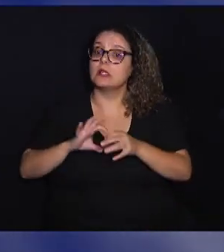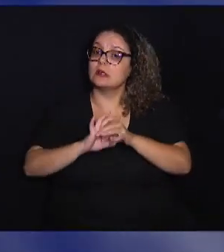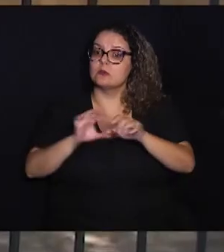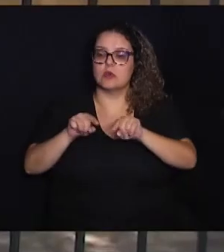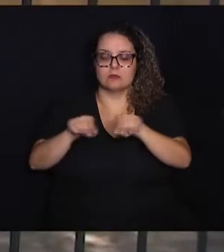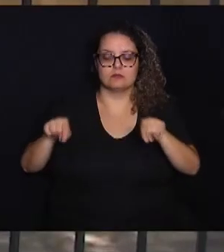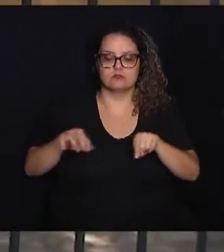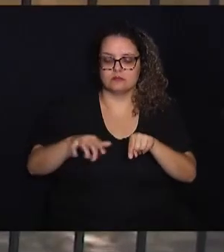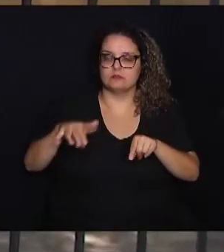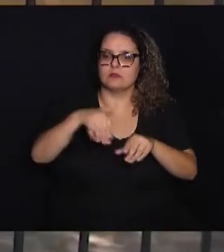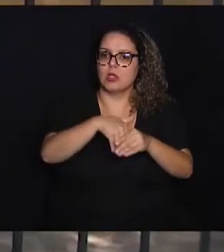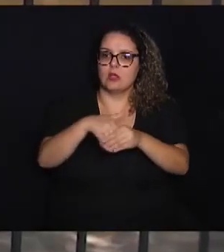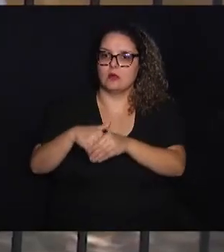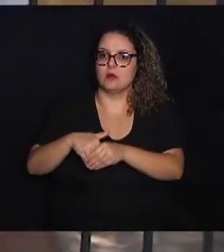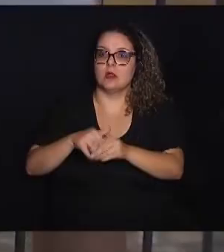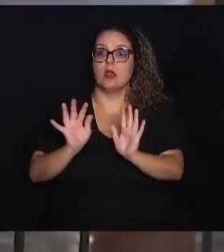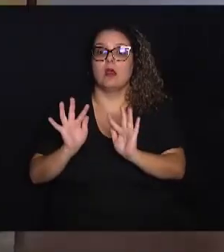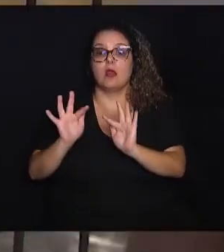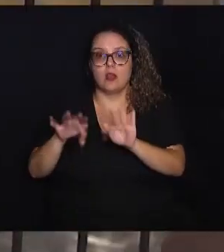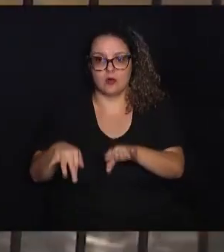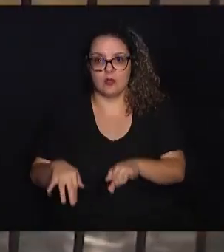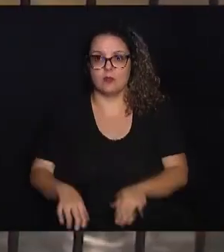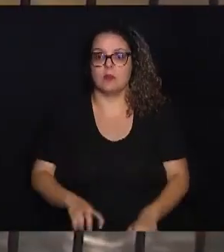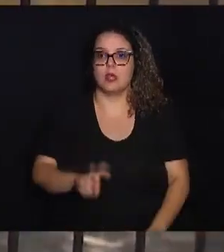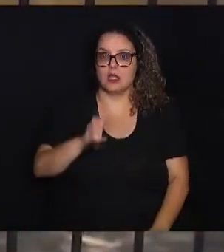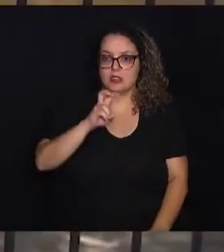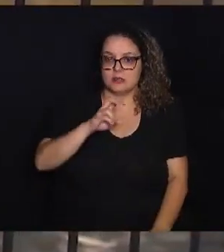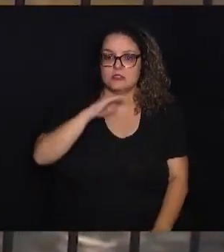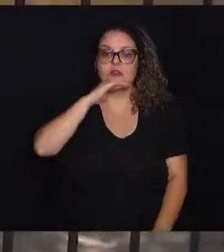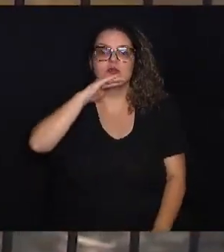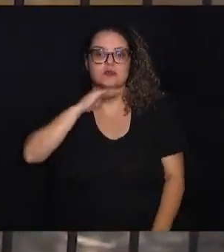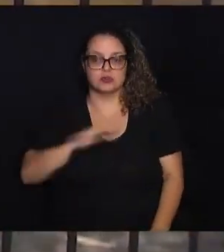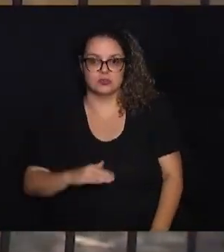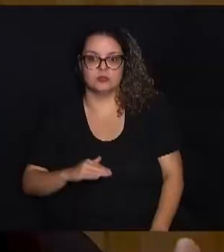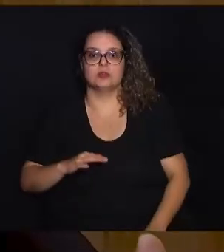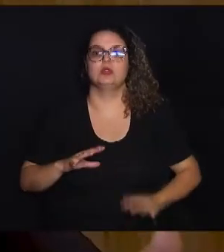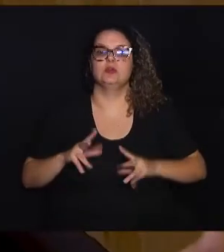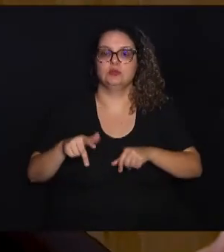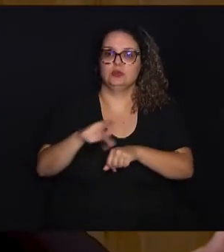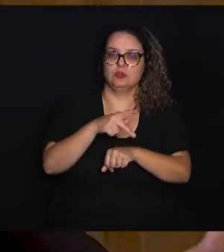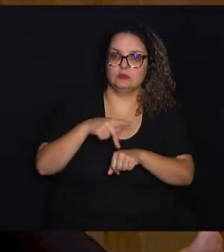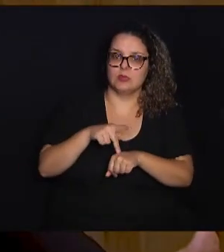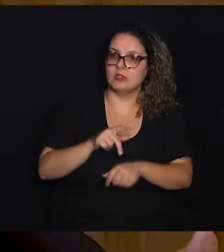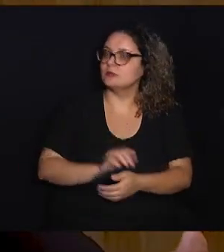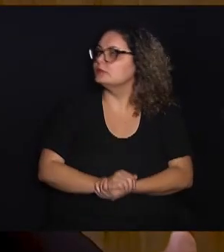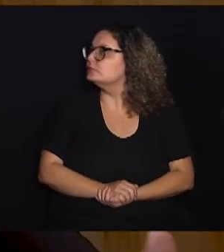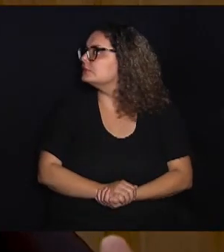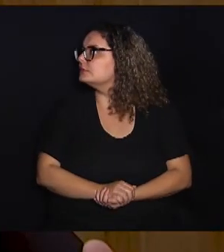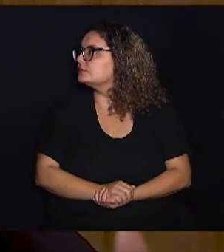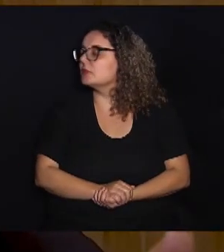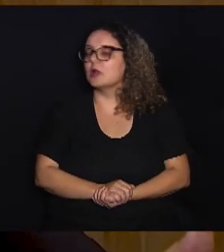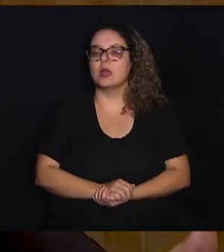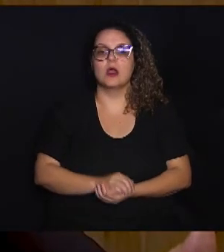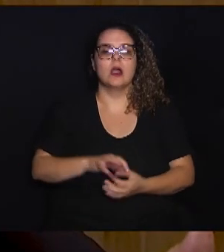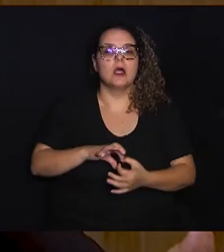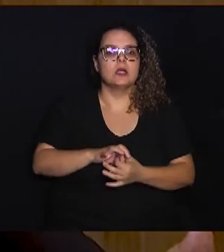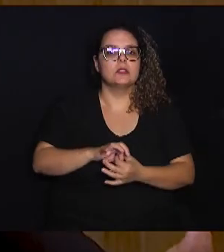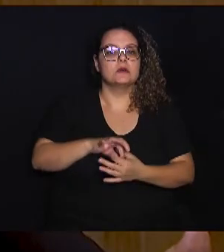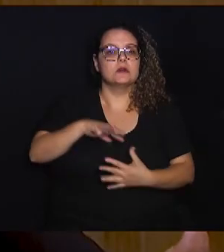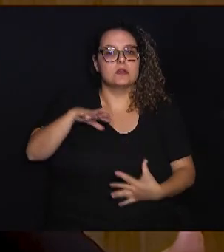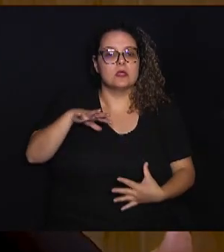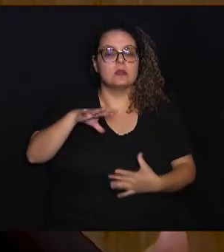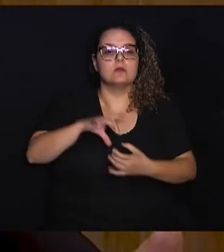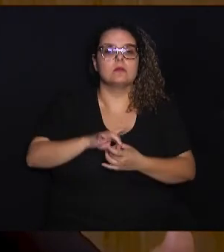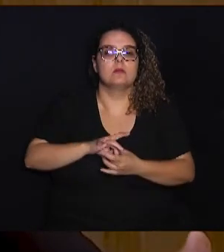Votação que termina às 5 horas da tarde em todo o país. A democracia tem alguns